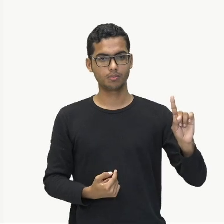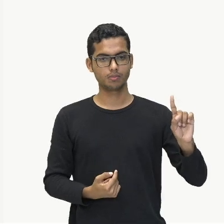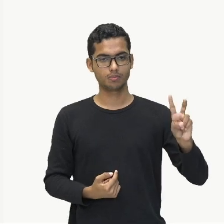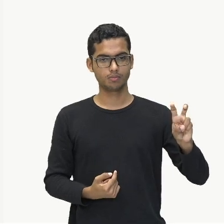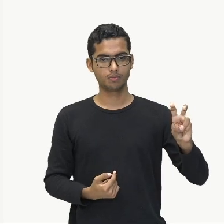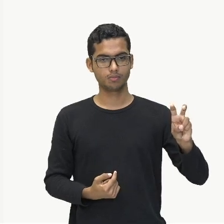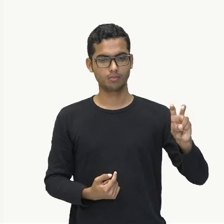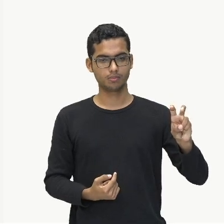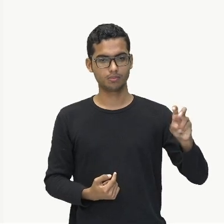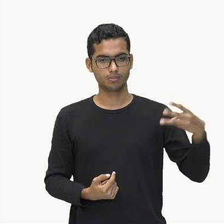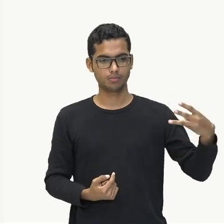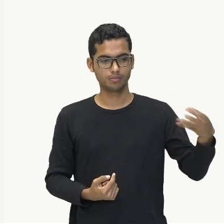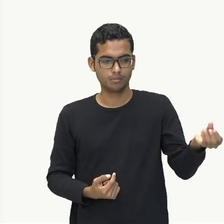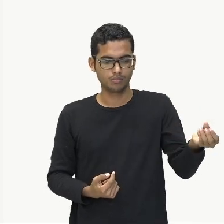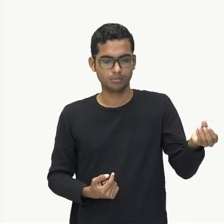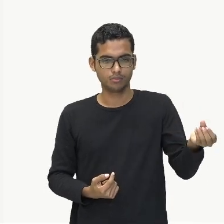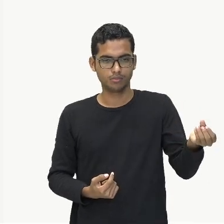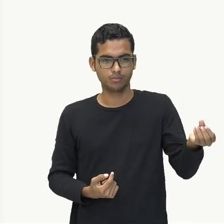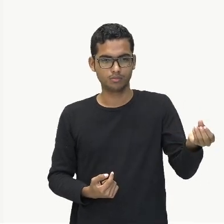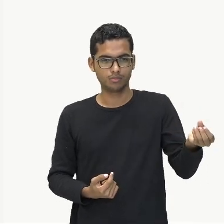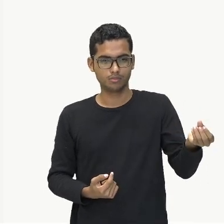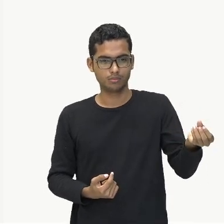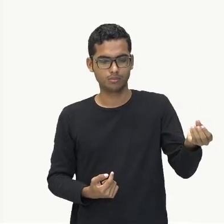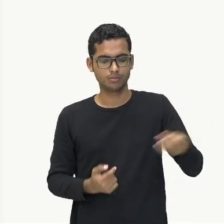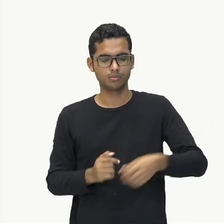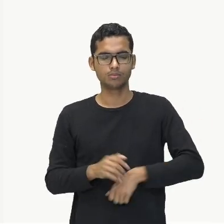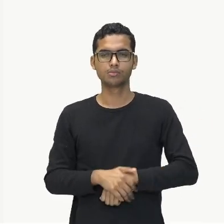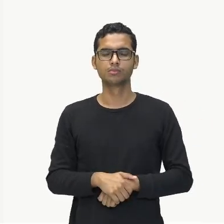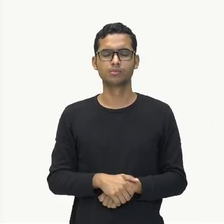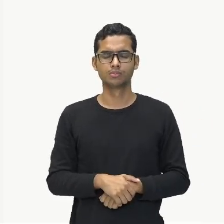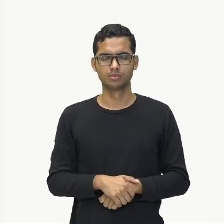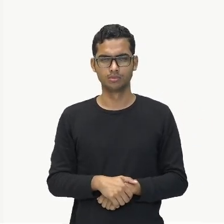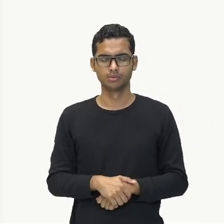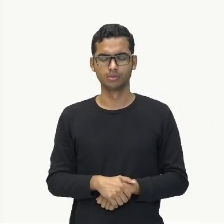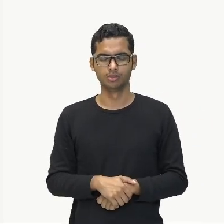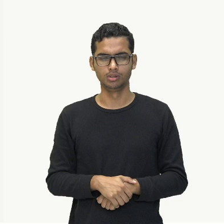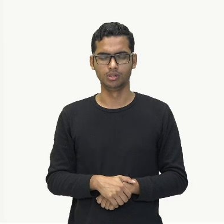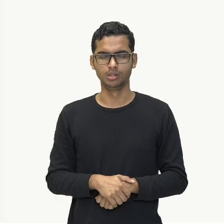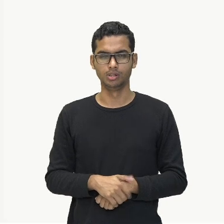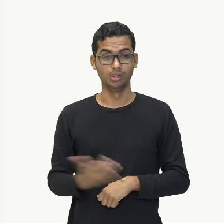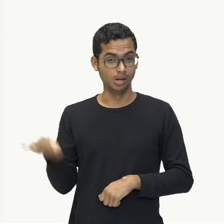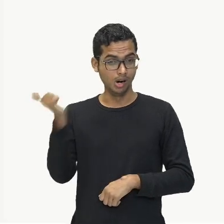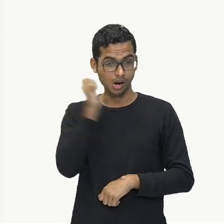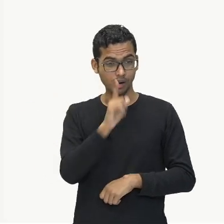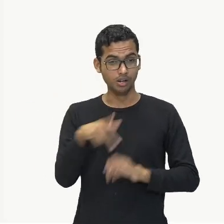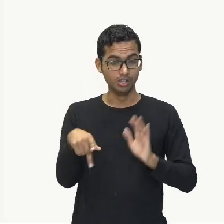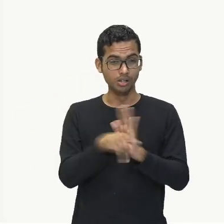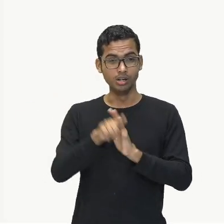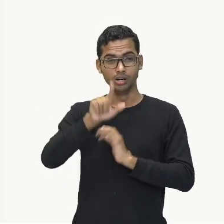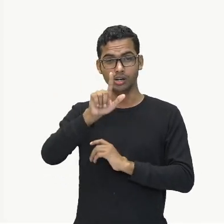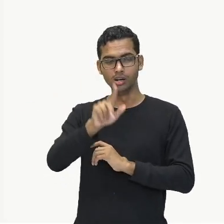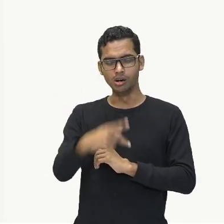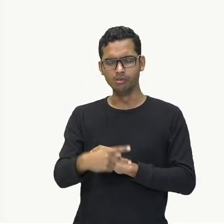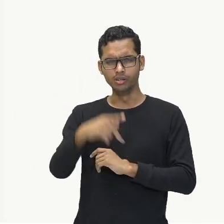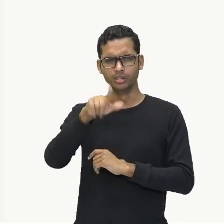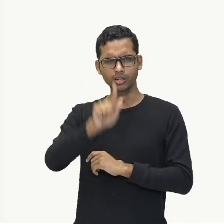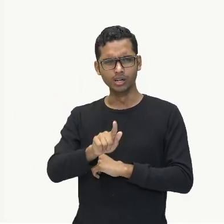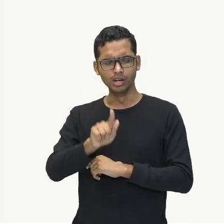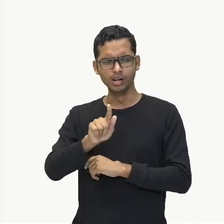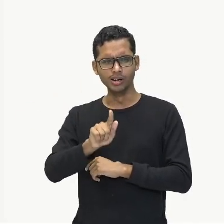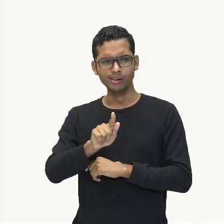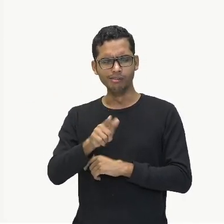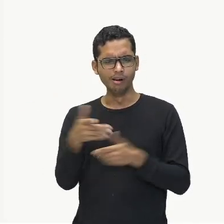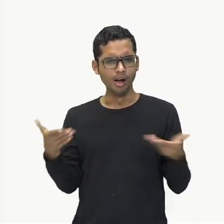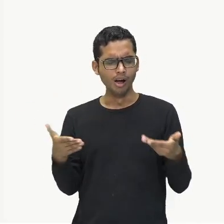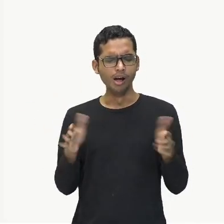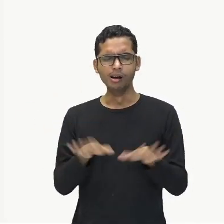1536. Ok? Para que tenhamos uma progressão geométrica são. Então quem são os termos aí do